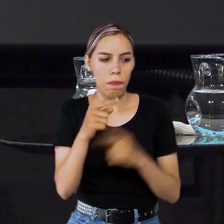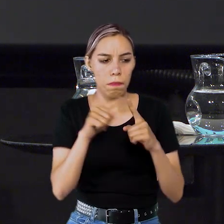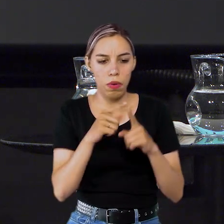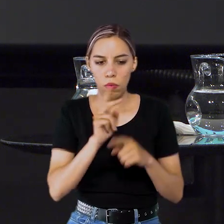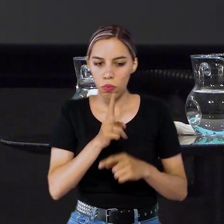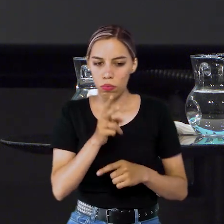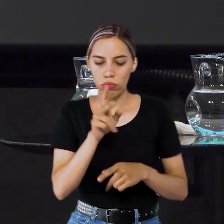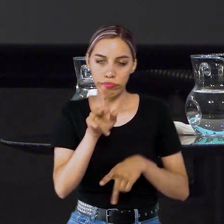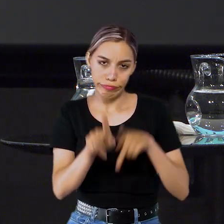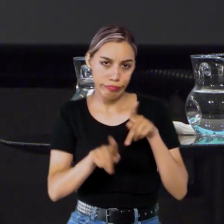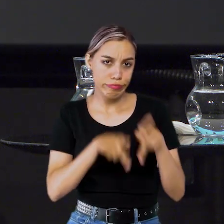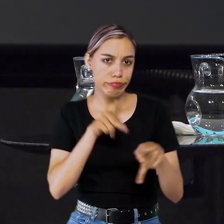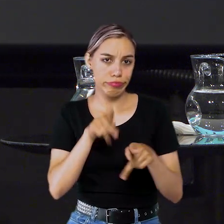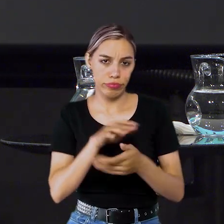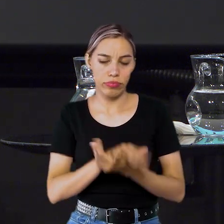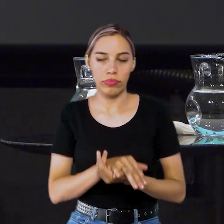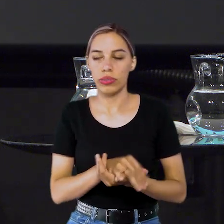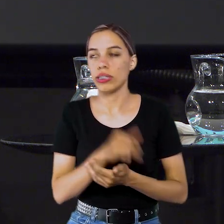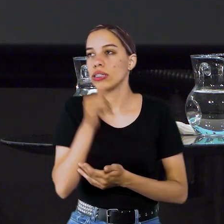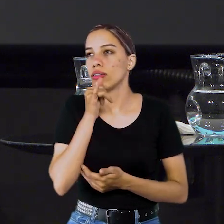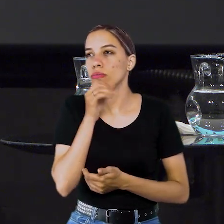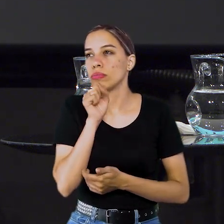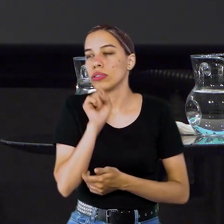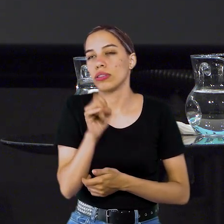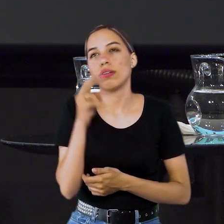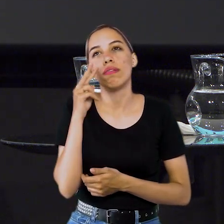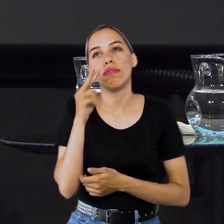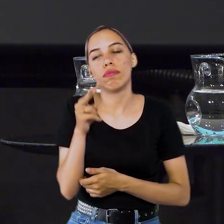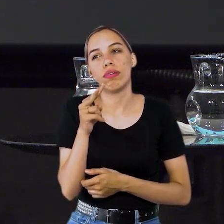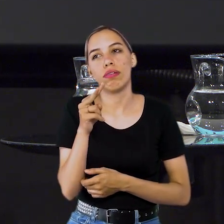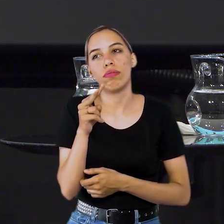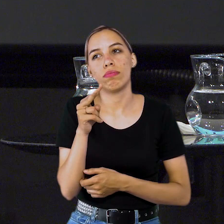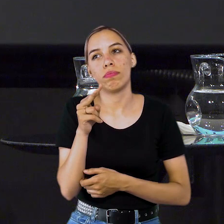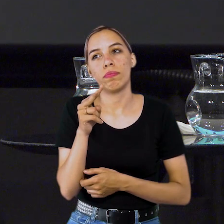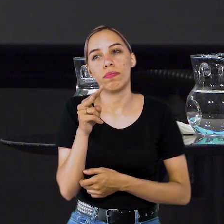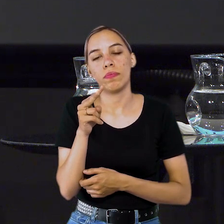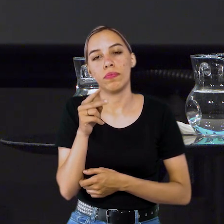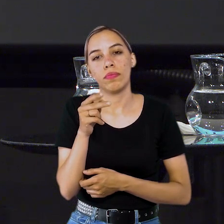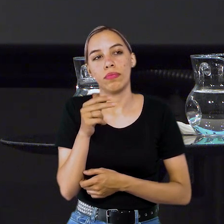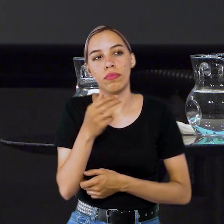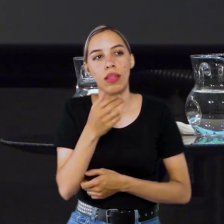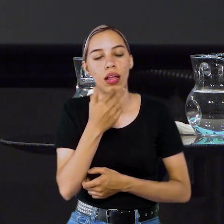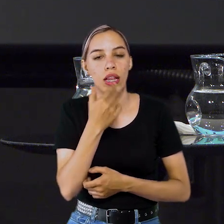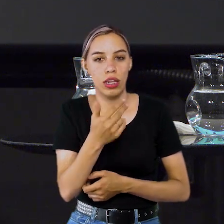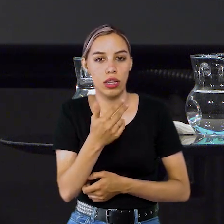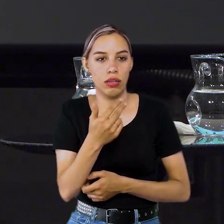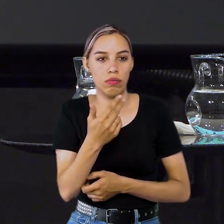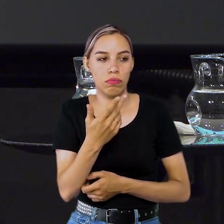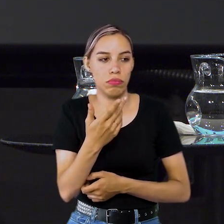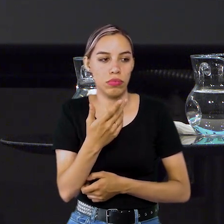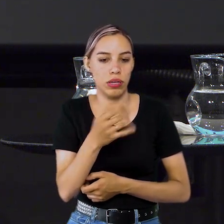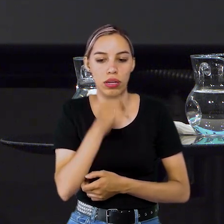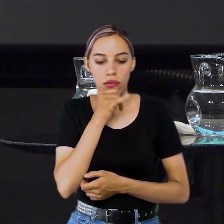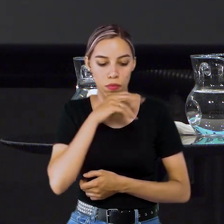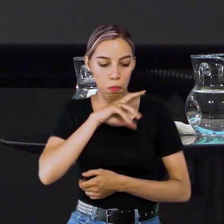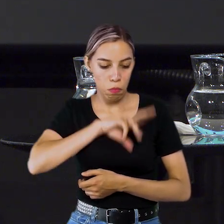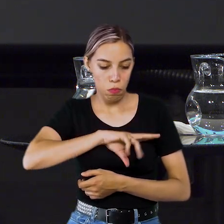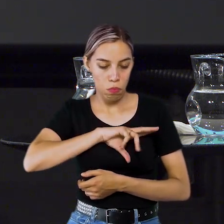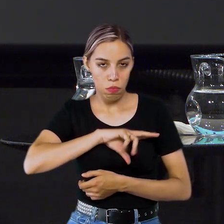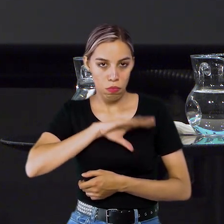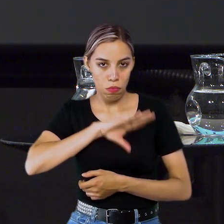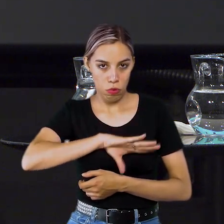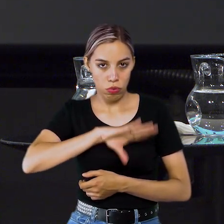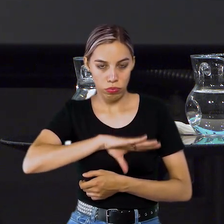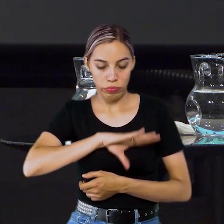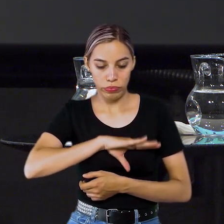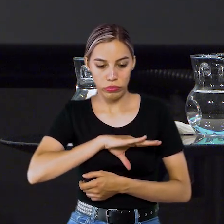alheios, por exemplo, se a gente pegar dos portugueses, também podemos ensinar, por exemplo, ler e escrever, para